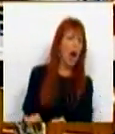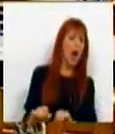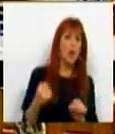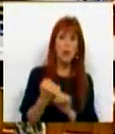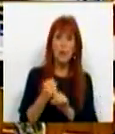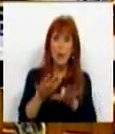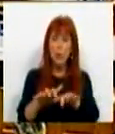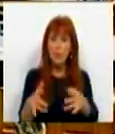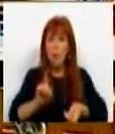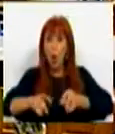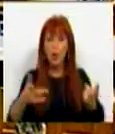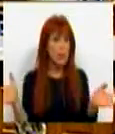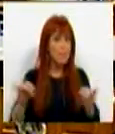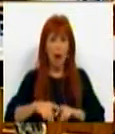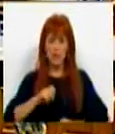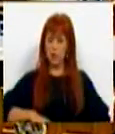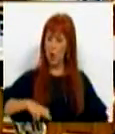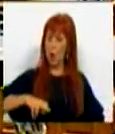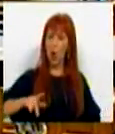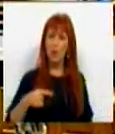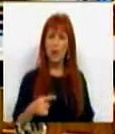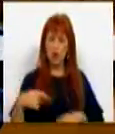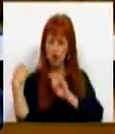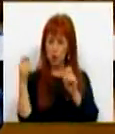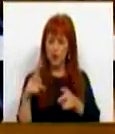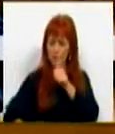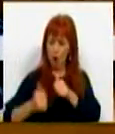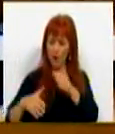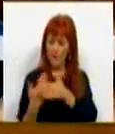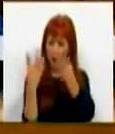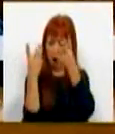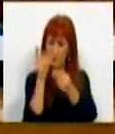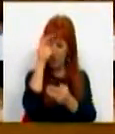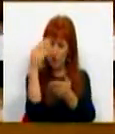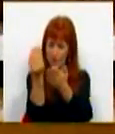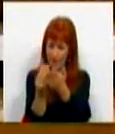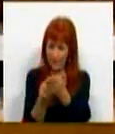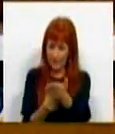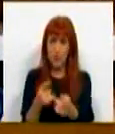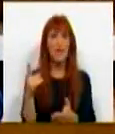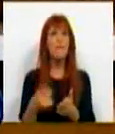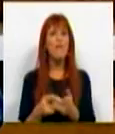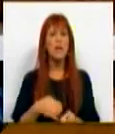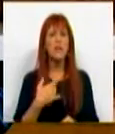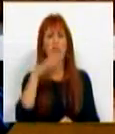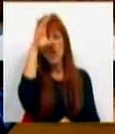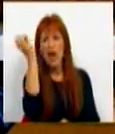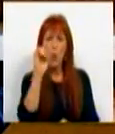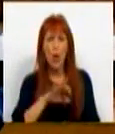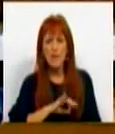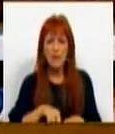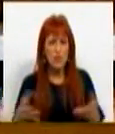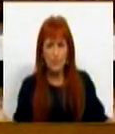papel do Parlamento naquilo que ele é mais nobre, que é discutir e melhorar um orçamento de Estado. Falta de sentido de Estado, meus